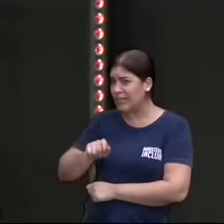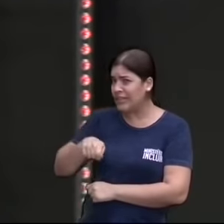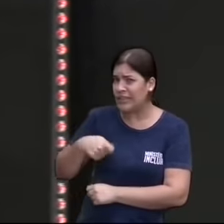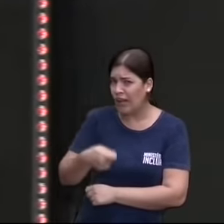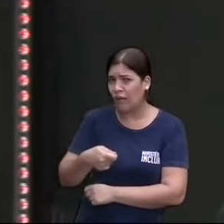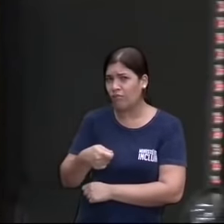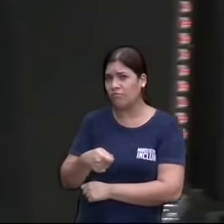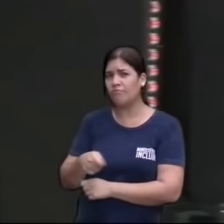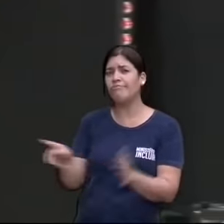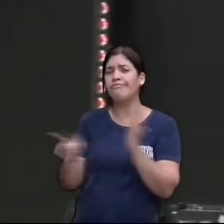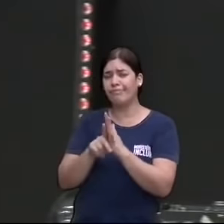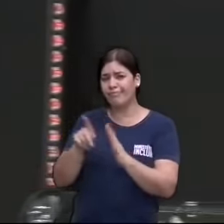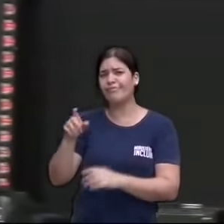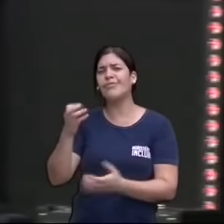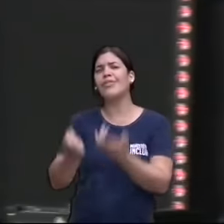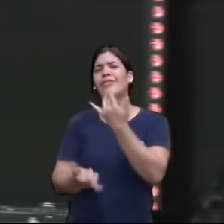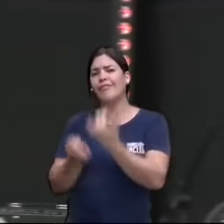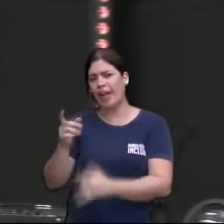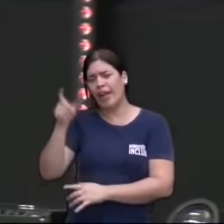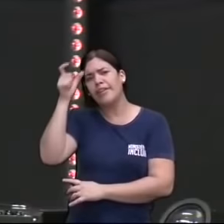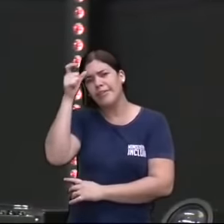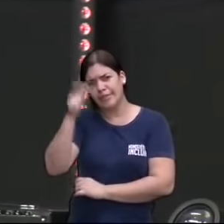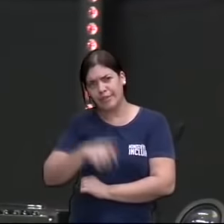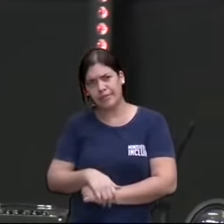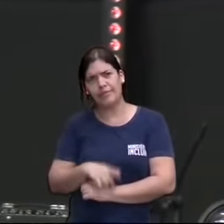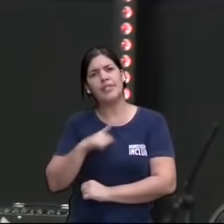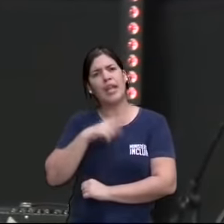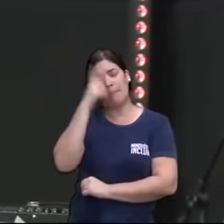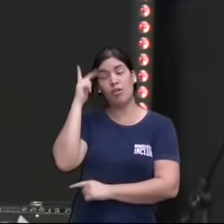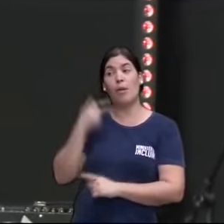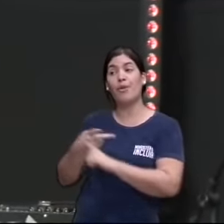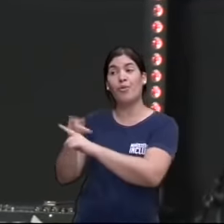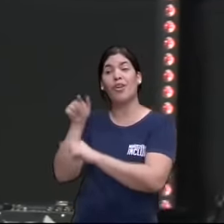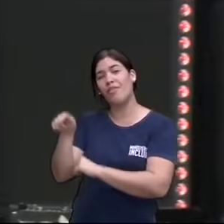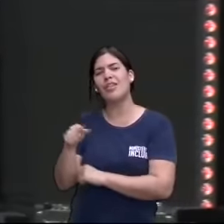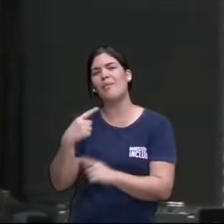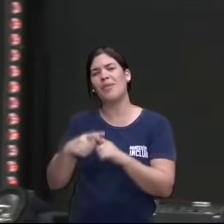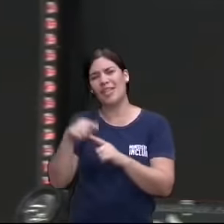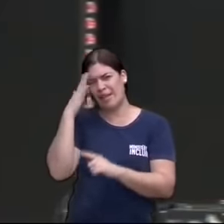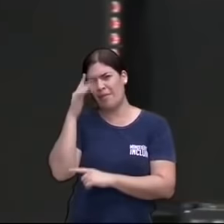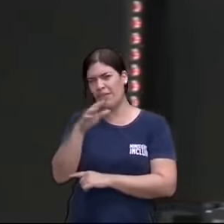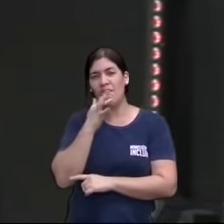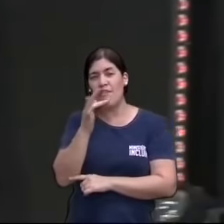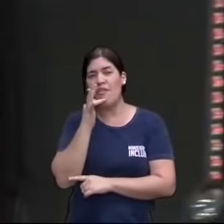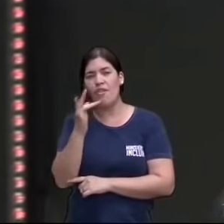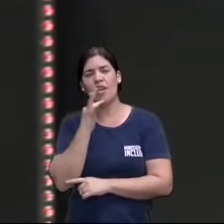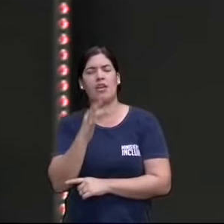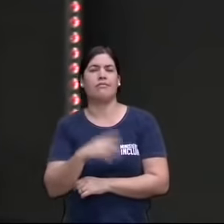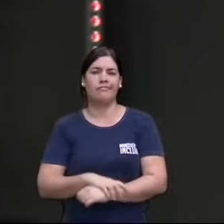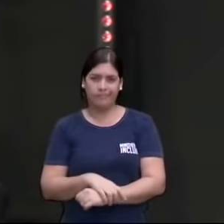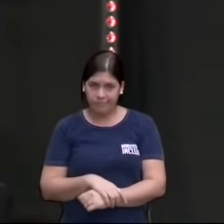Daqui a pouco já tem gente que te procura para ouvir maldade, porque sabe que você é o fofoqueiro de plantão.